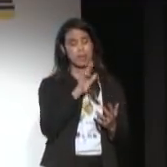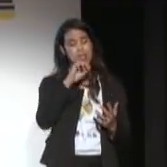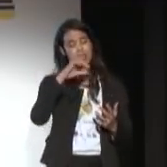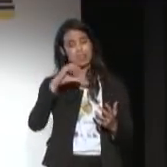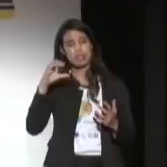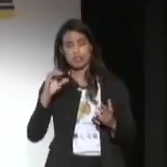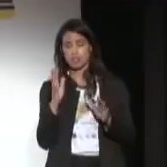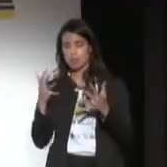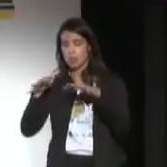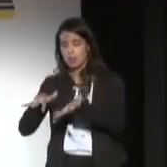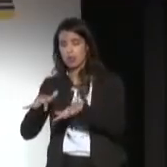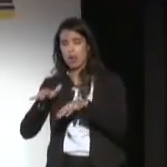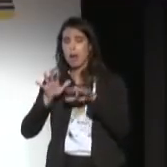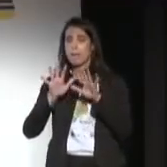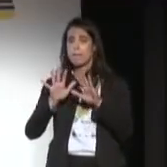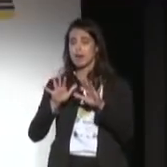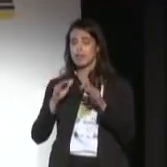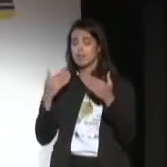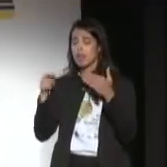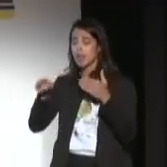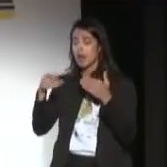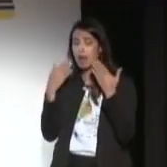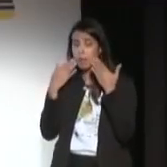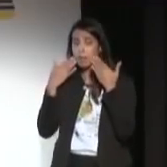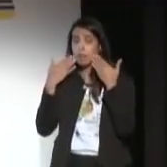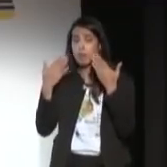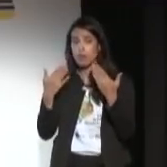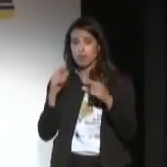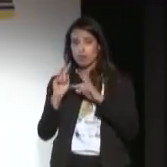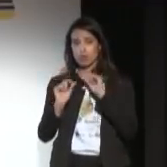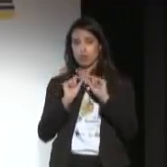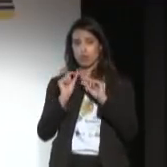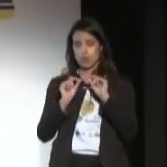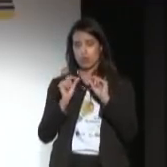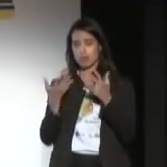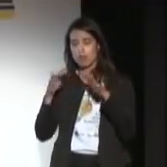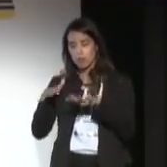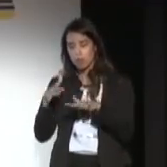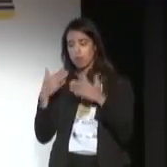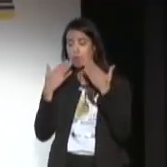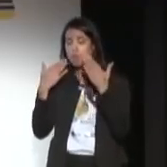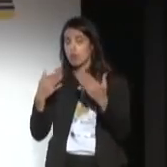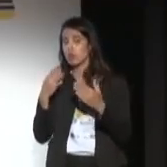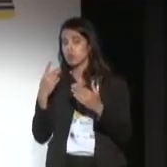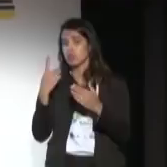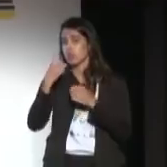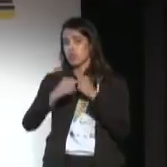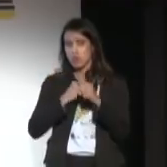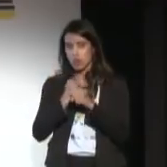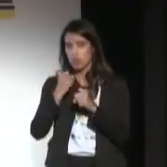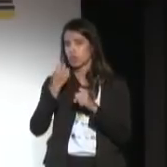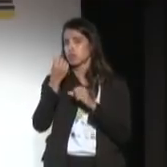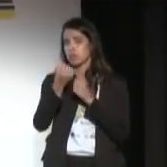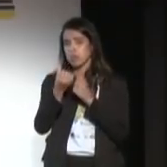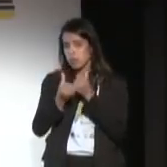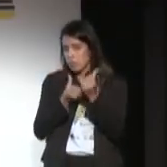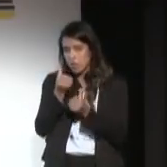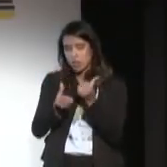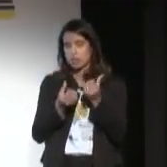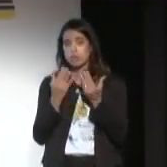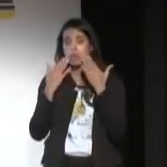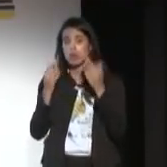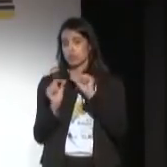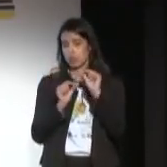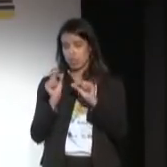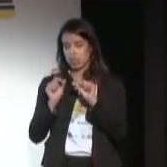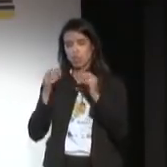está deixando de pensar em que evidências nós teremos daqui a um ano, 6 meses, um mês, de que essa implementação está dando certo. Se nós